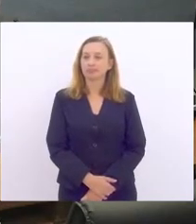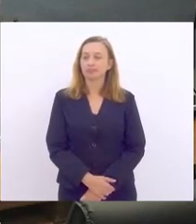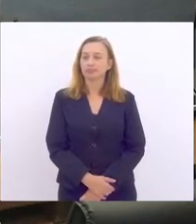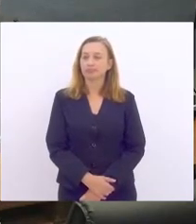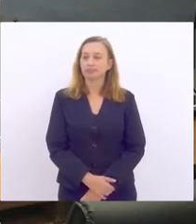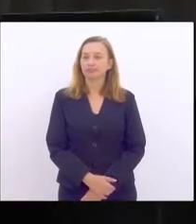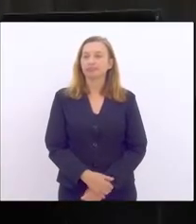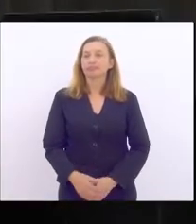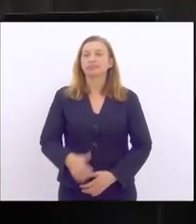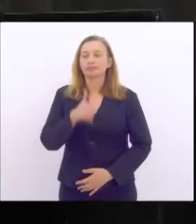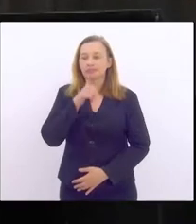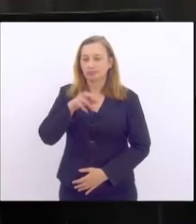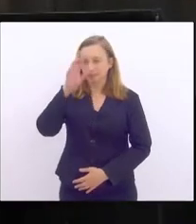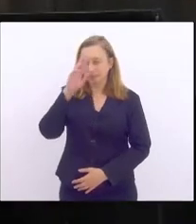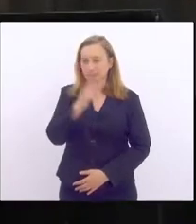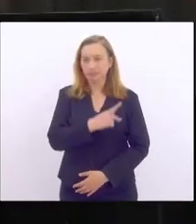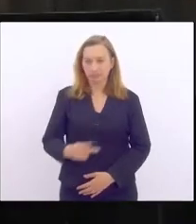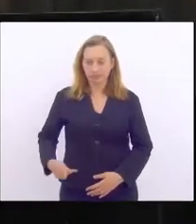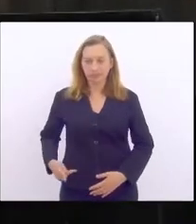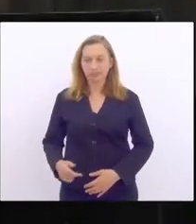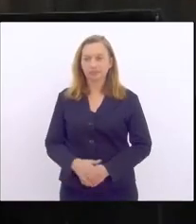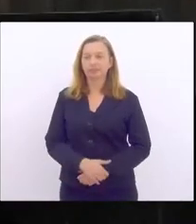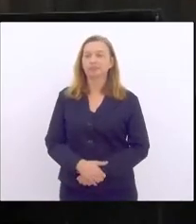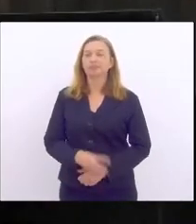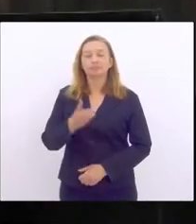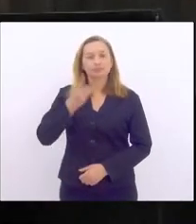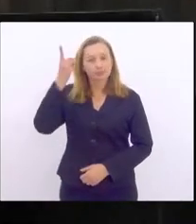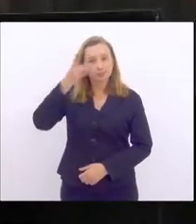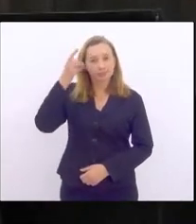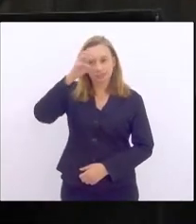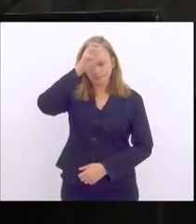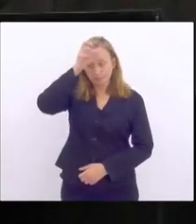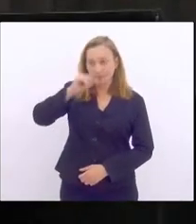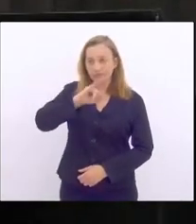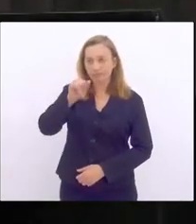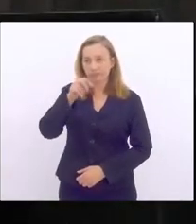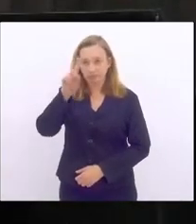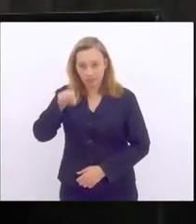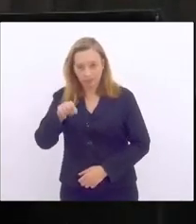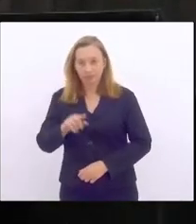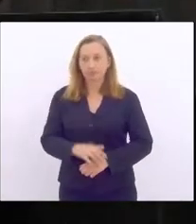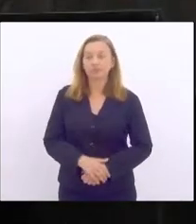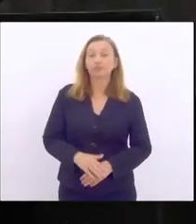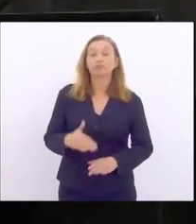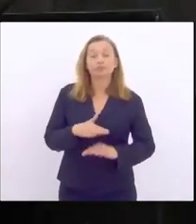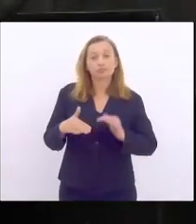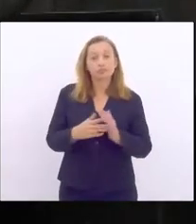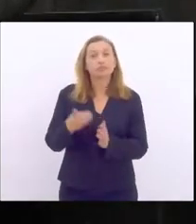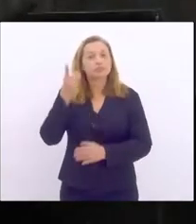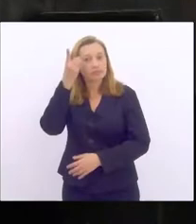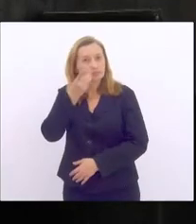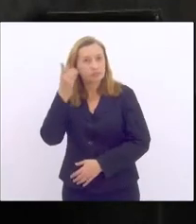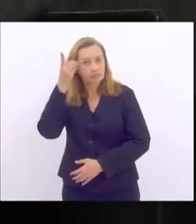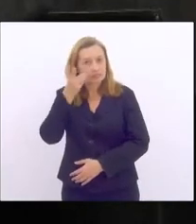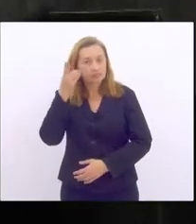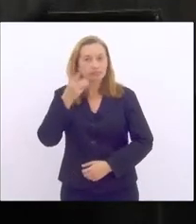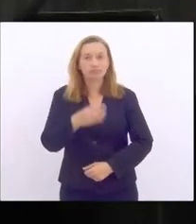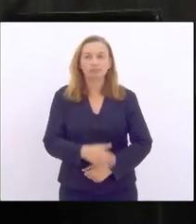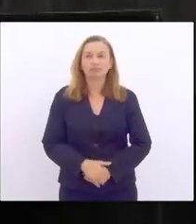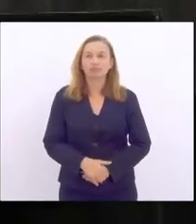senhora Presidente deputada tia Ju senhoras e senhores deputados